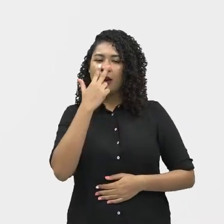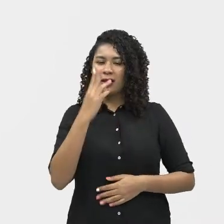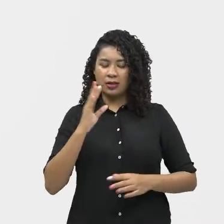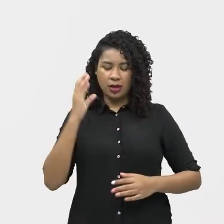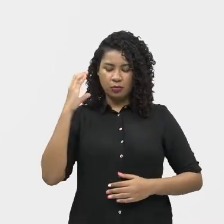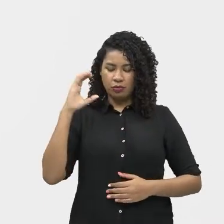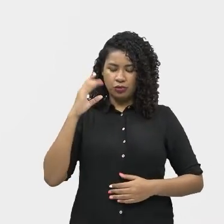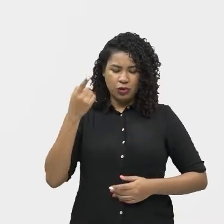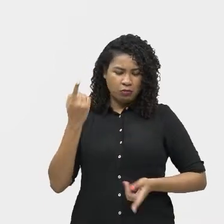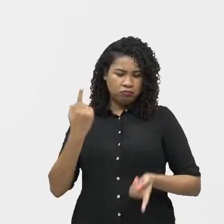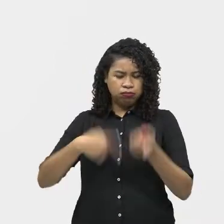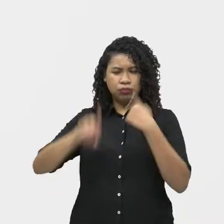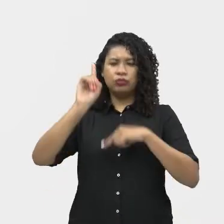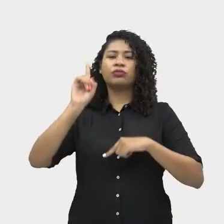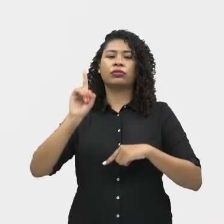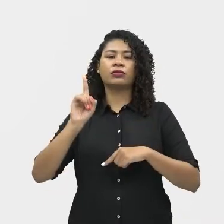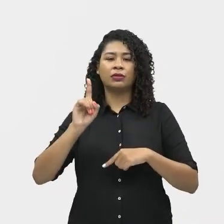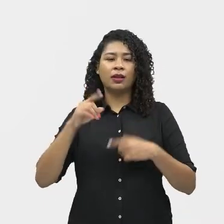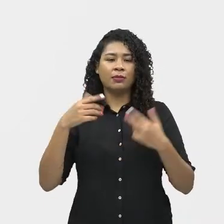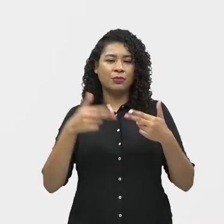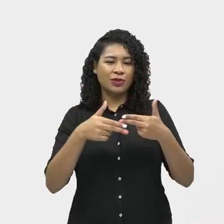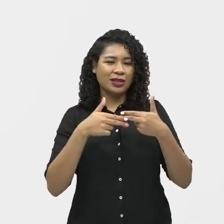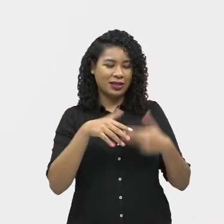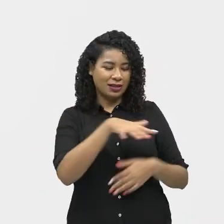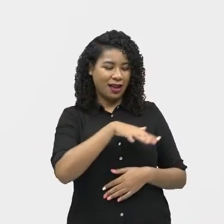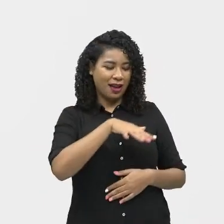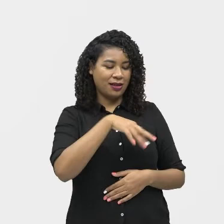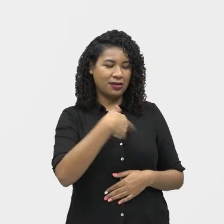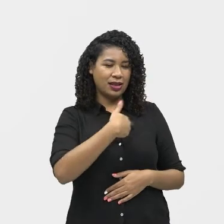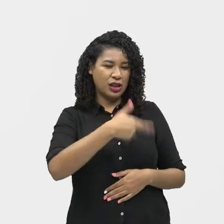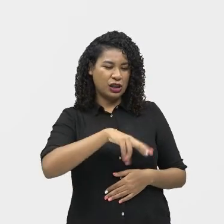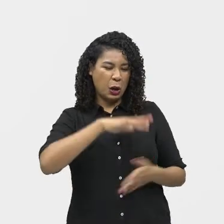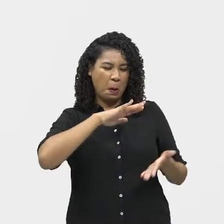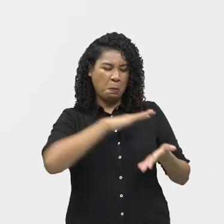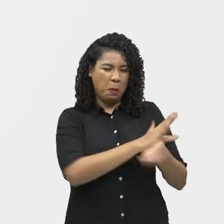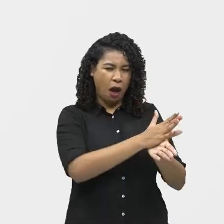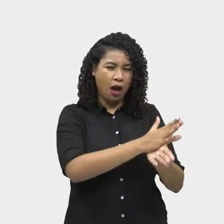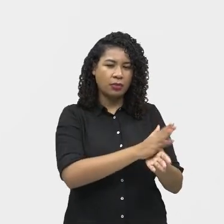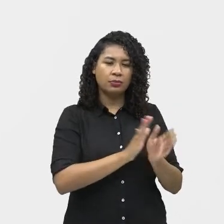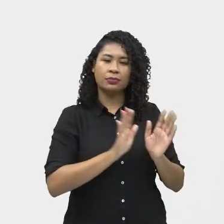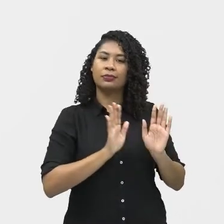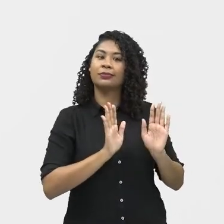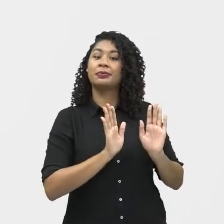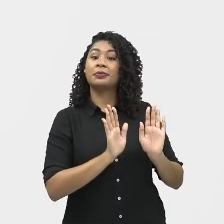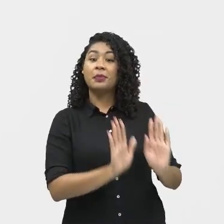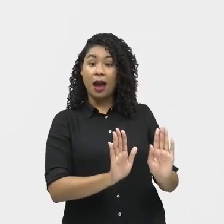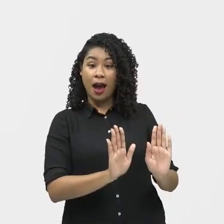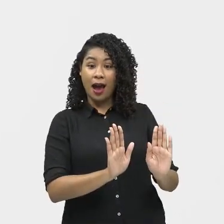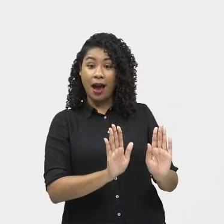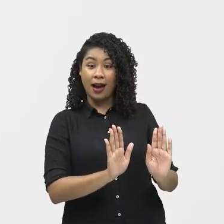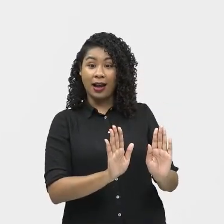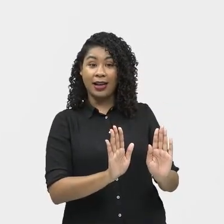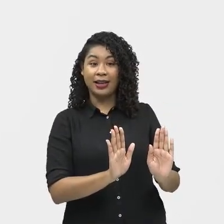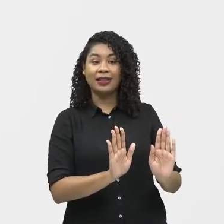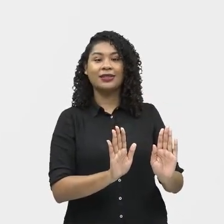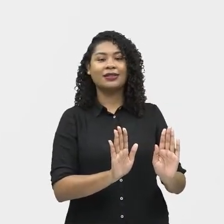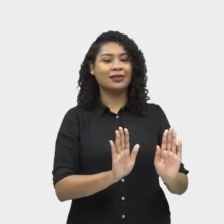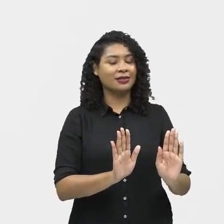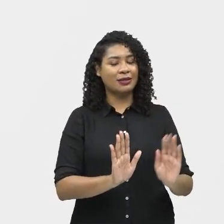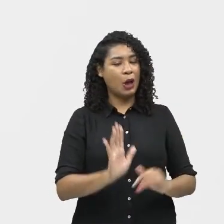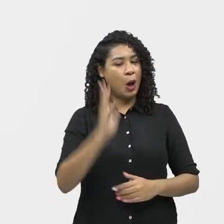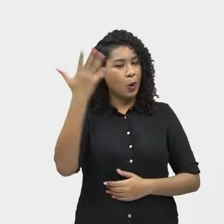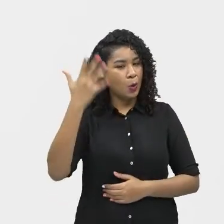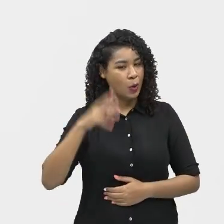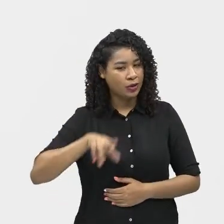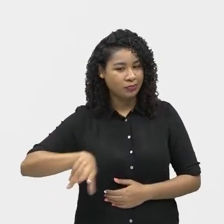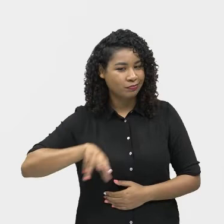e eliminaria a dimensão religiosa. Mas, presta atenção, isso não